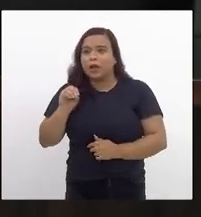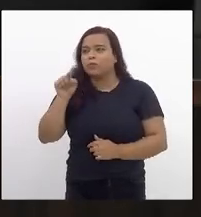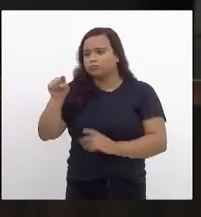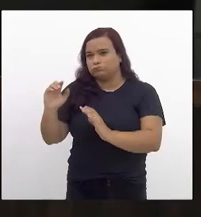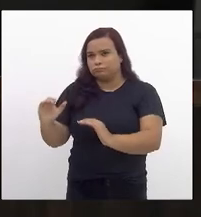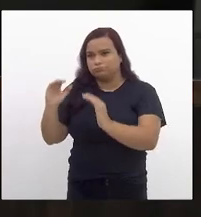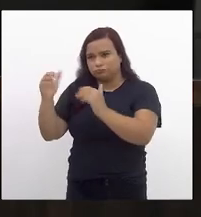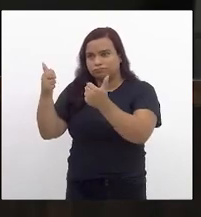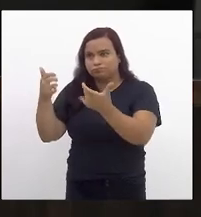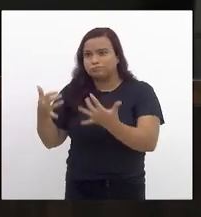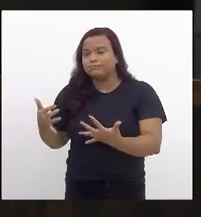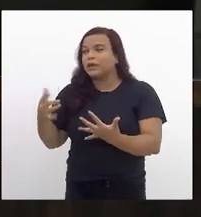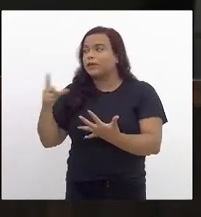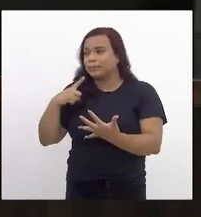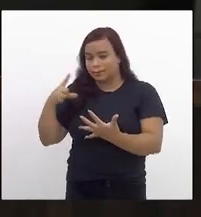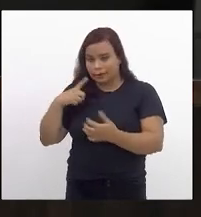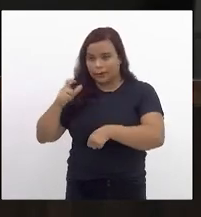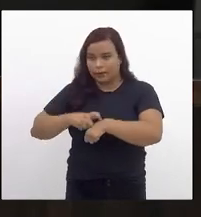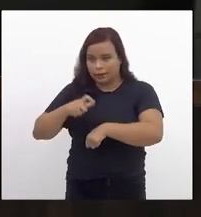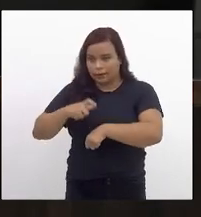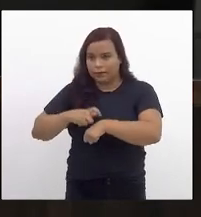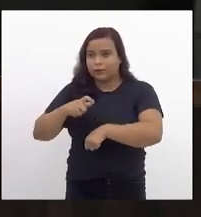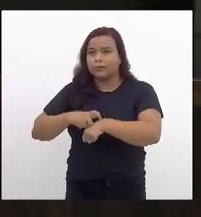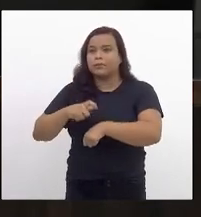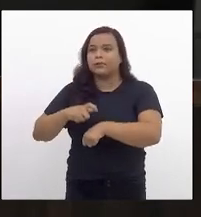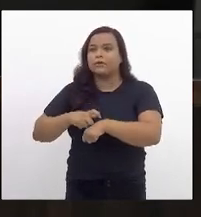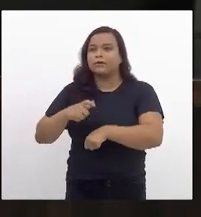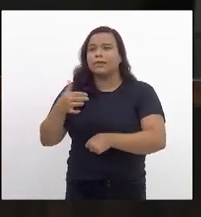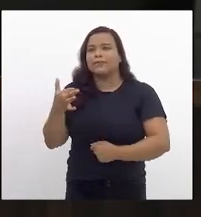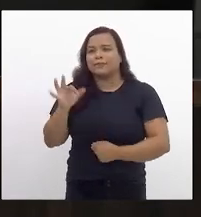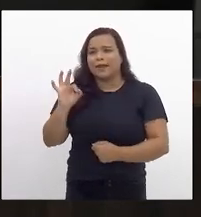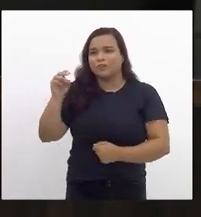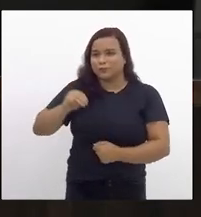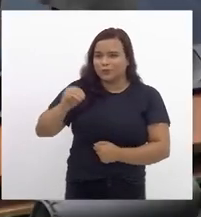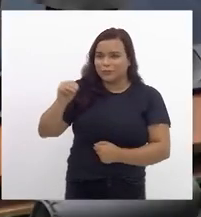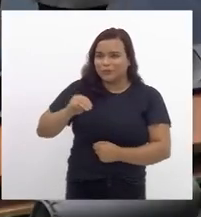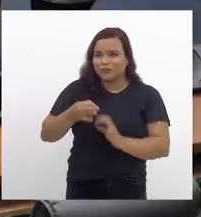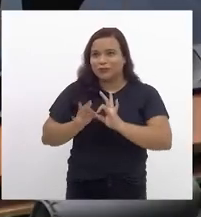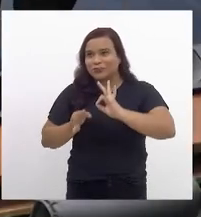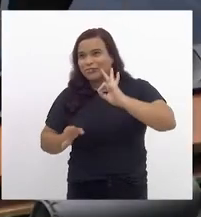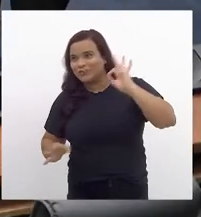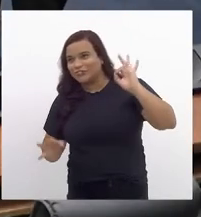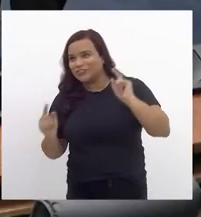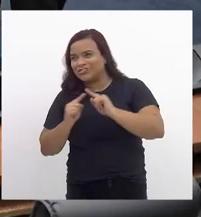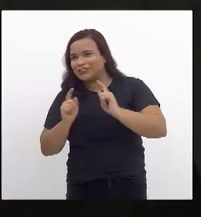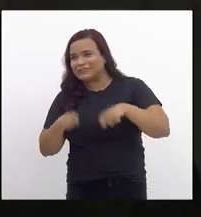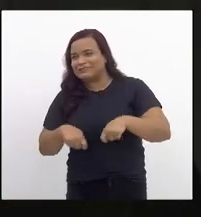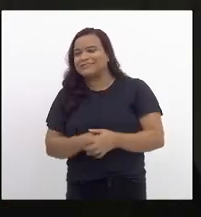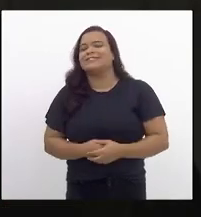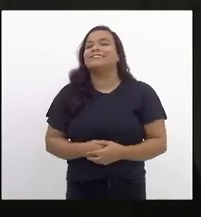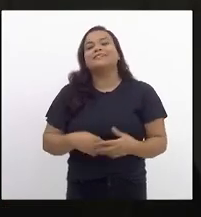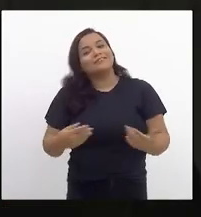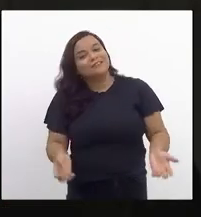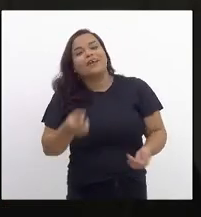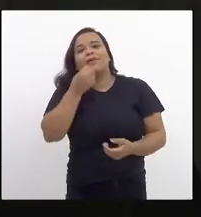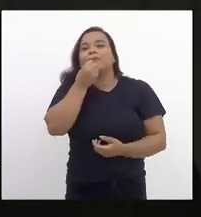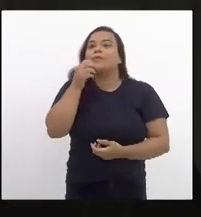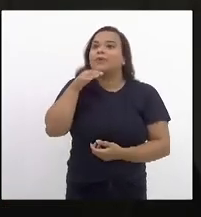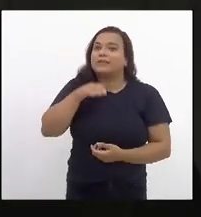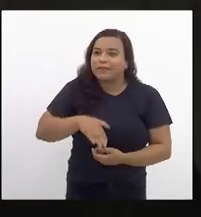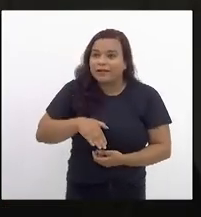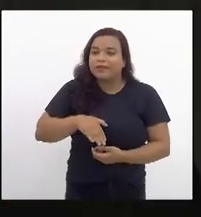excelência dispõe de longevos 10 minutos uma boa tarde